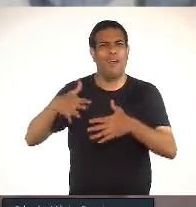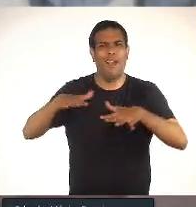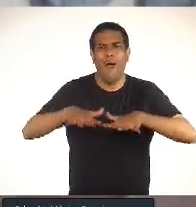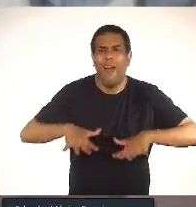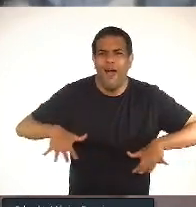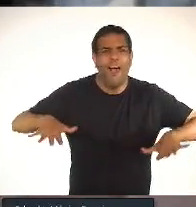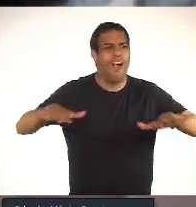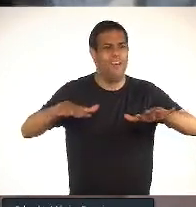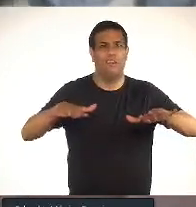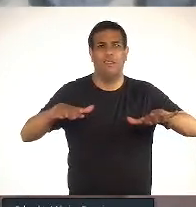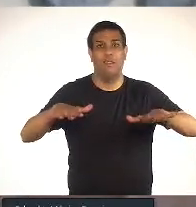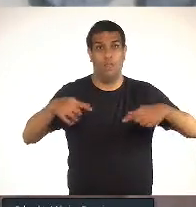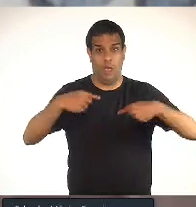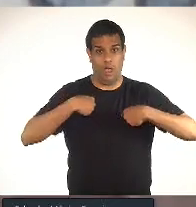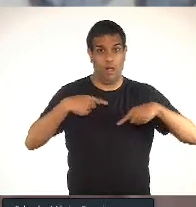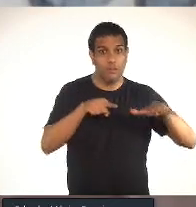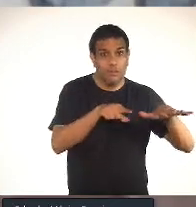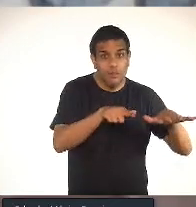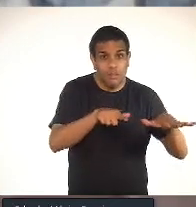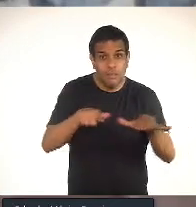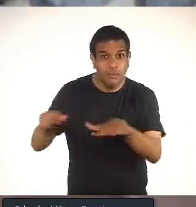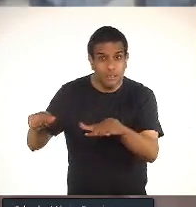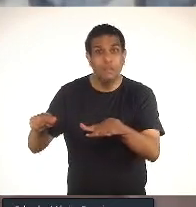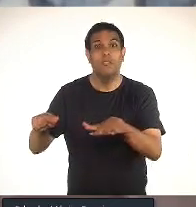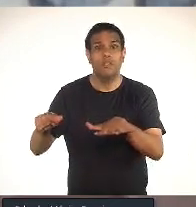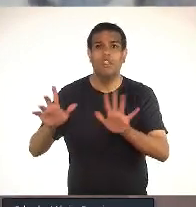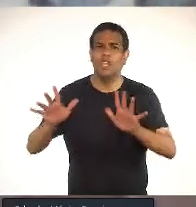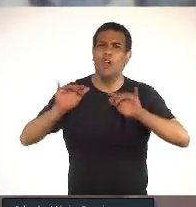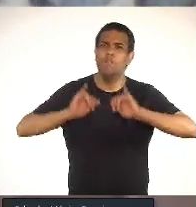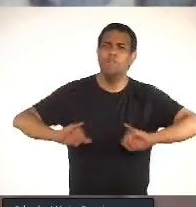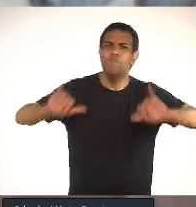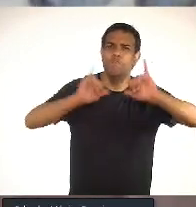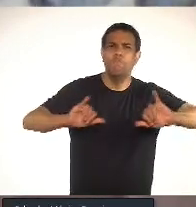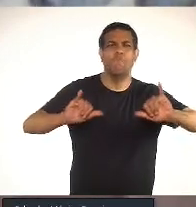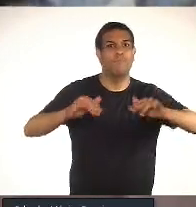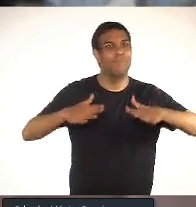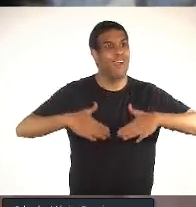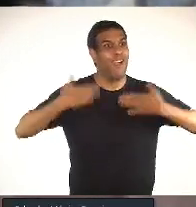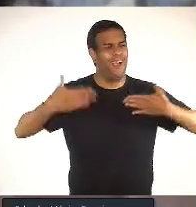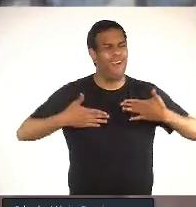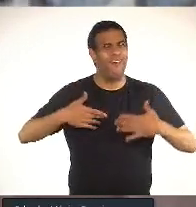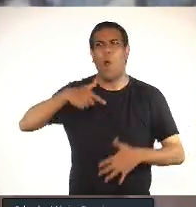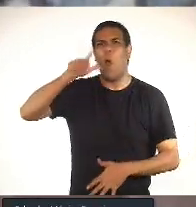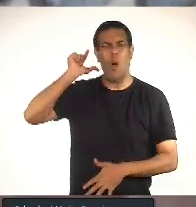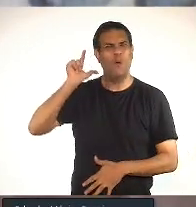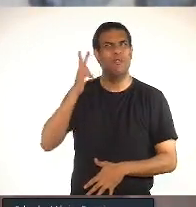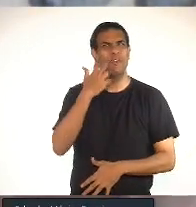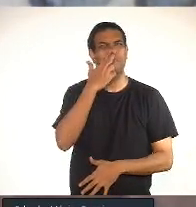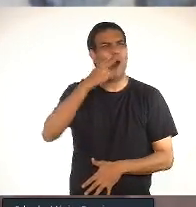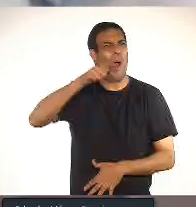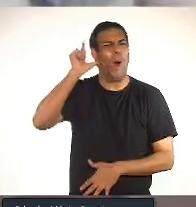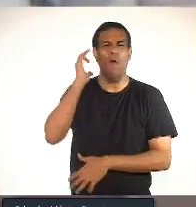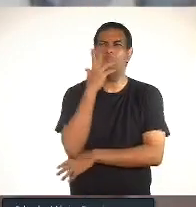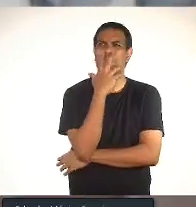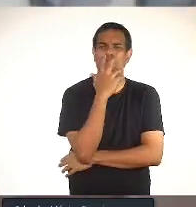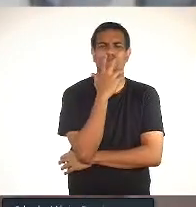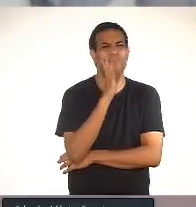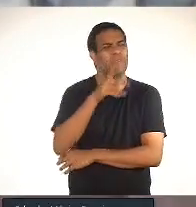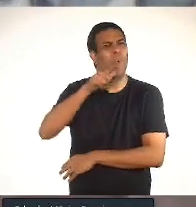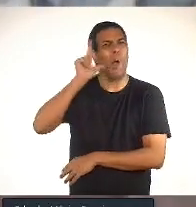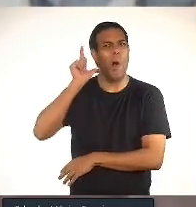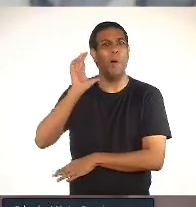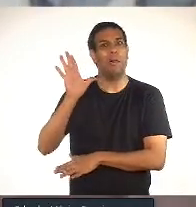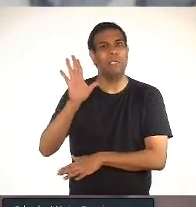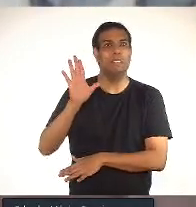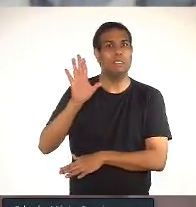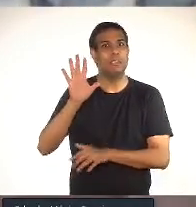nós, essa semana, veiculamos com muita alegria, ontem, né, parece que a semana, o